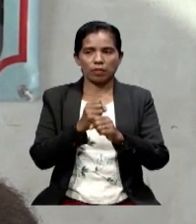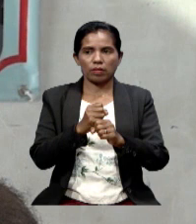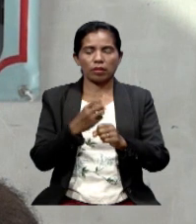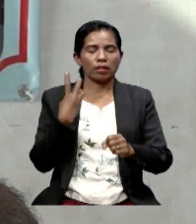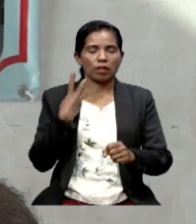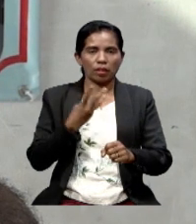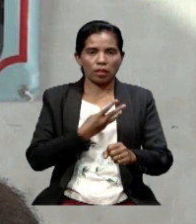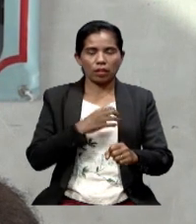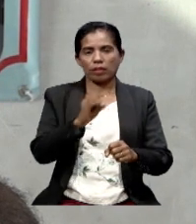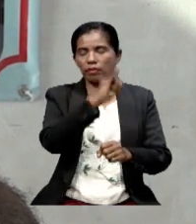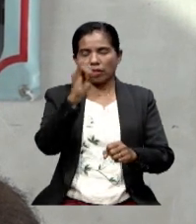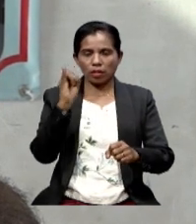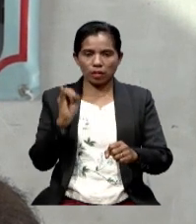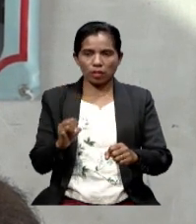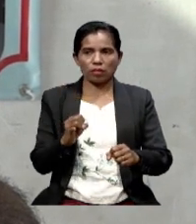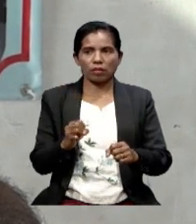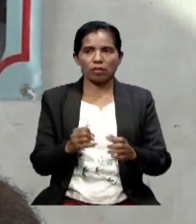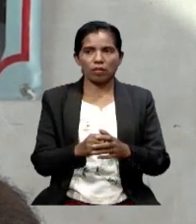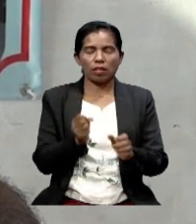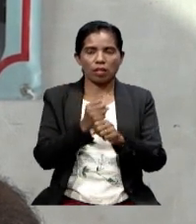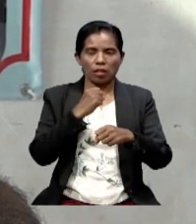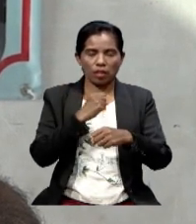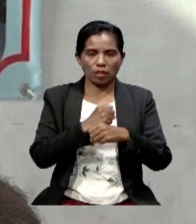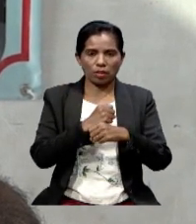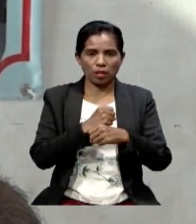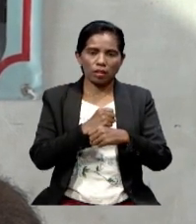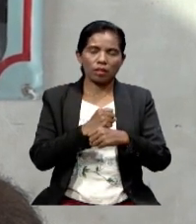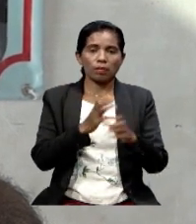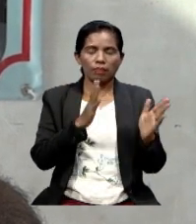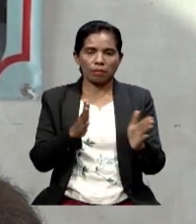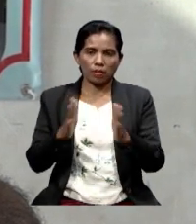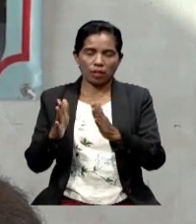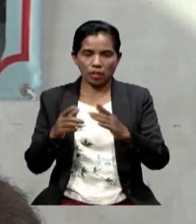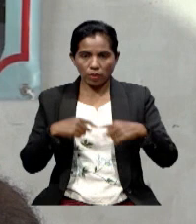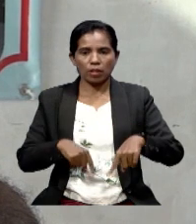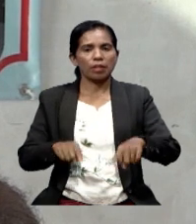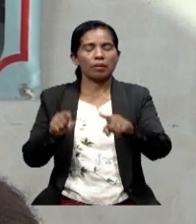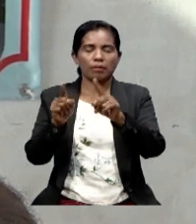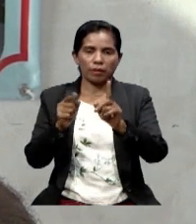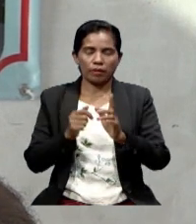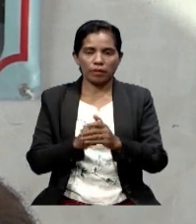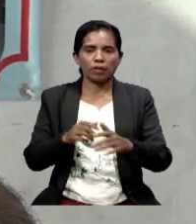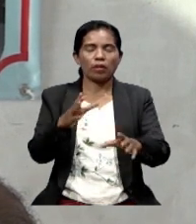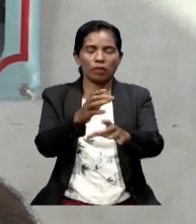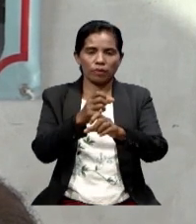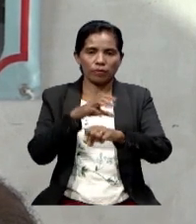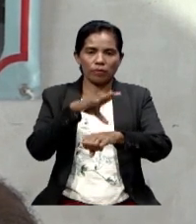parte investigação de analista no nian halo quer as medidas pode foi que era